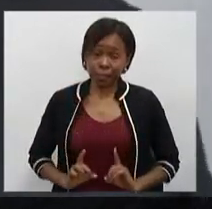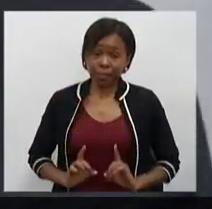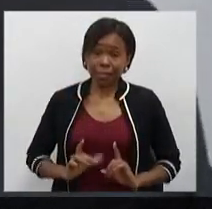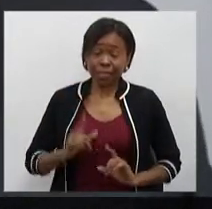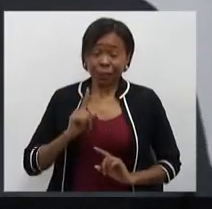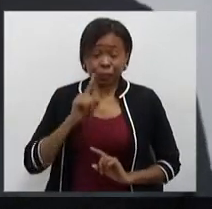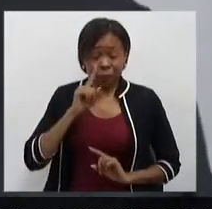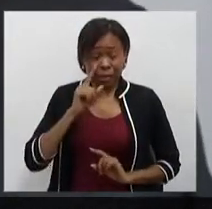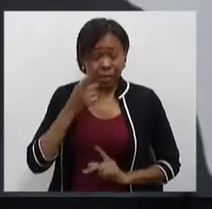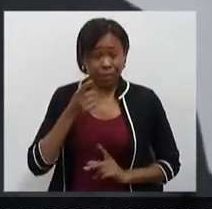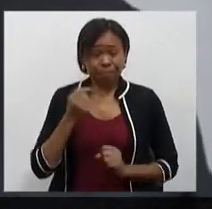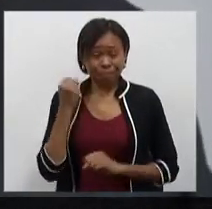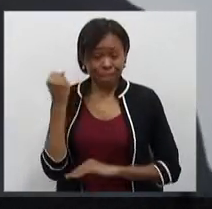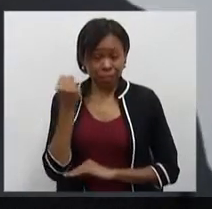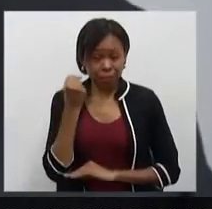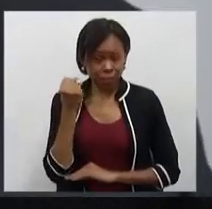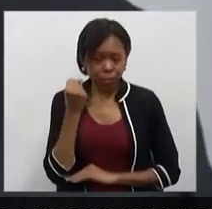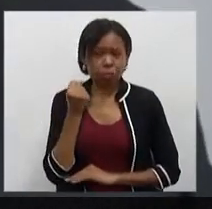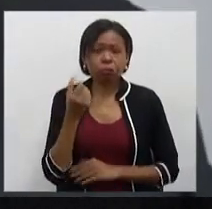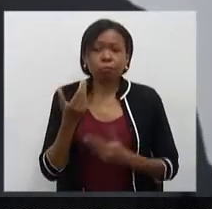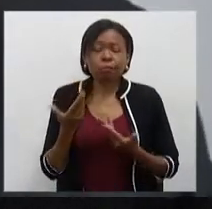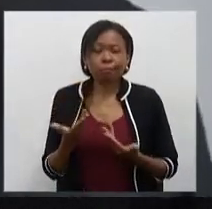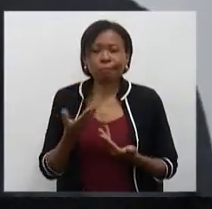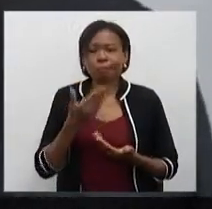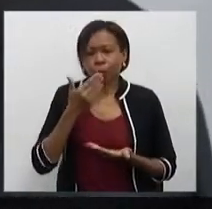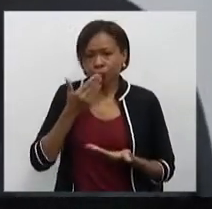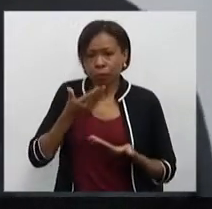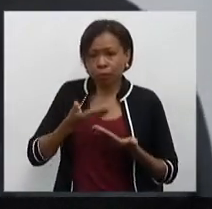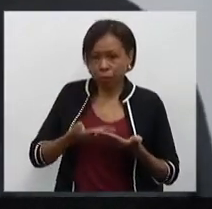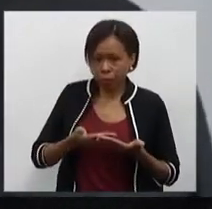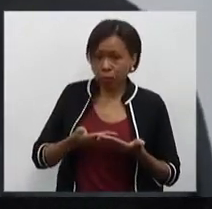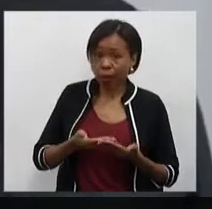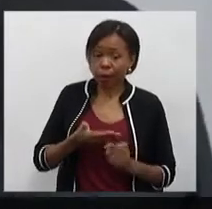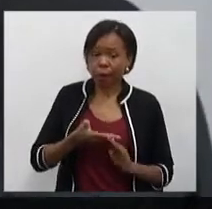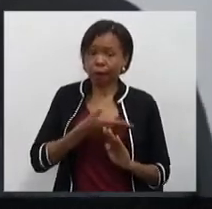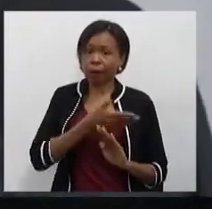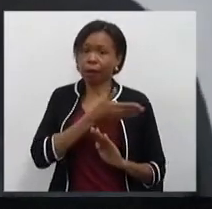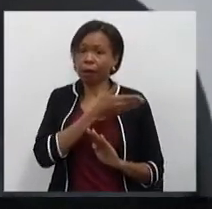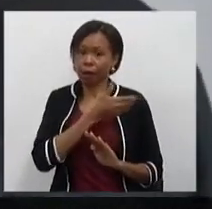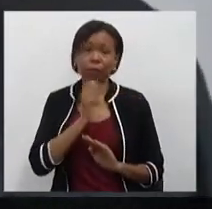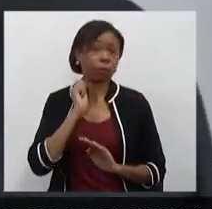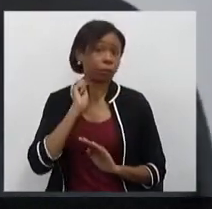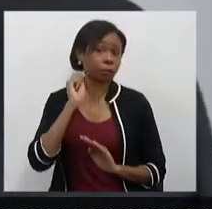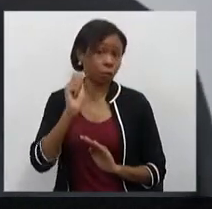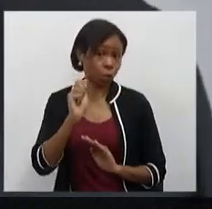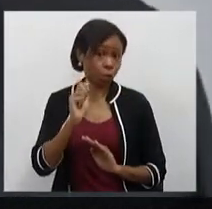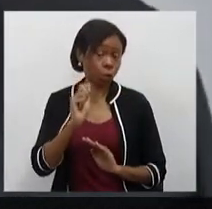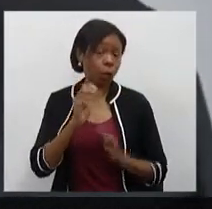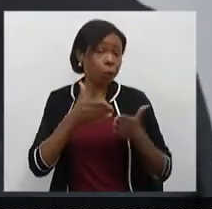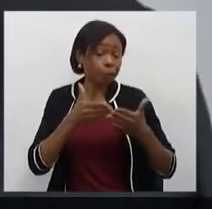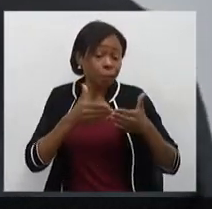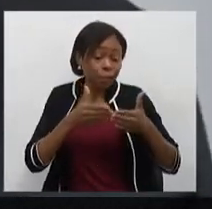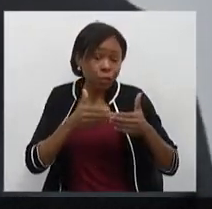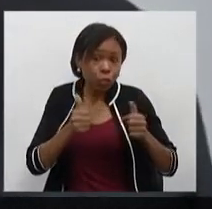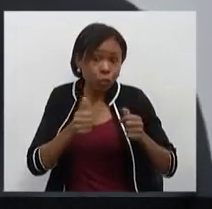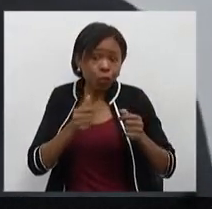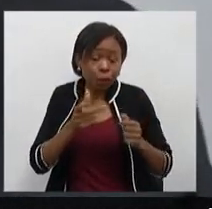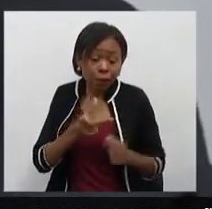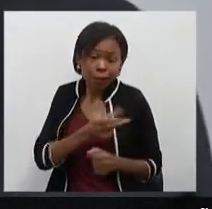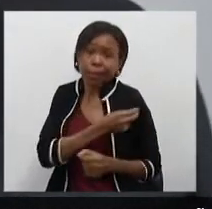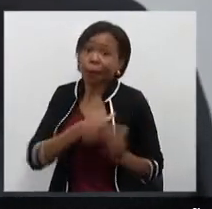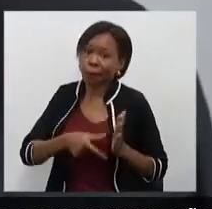no começo de abril, já era antecipar essa vacinação para que a gente não perdesse nem mais um dia. Então,